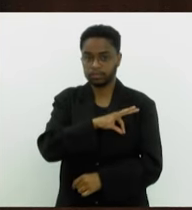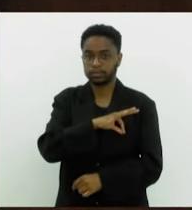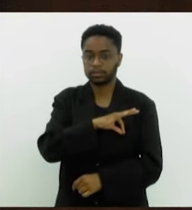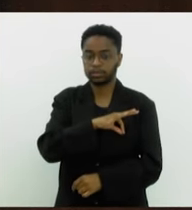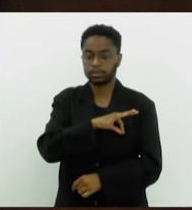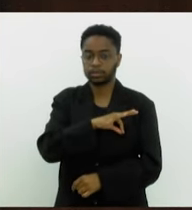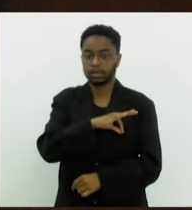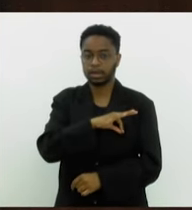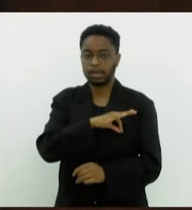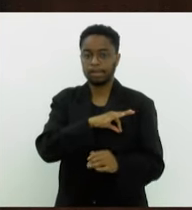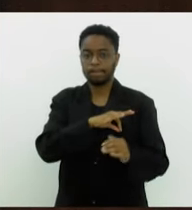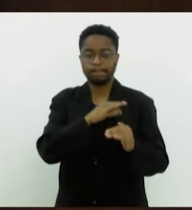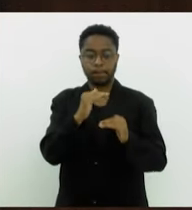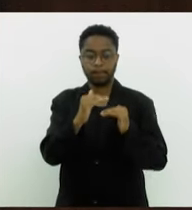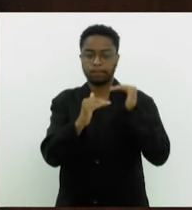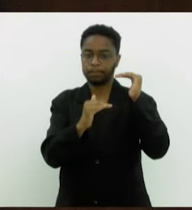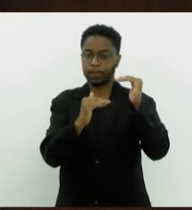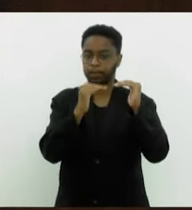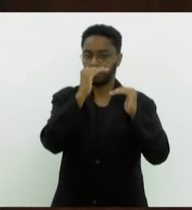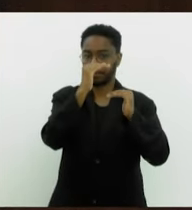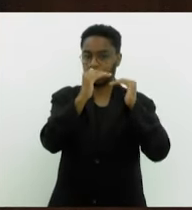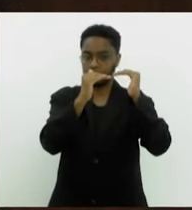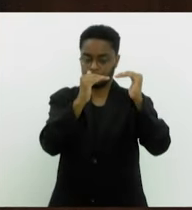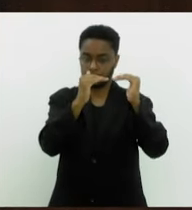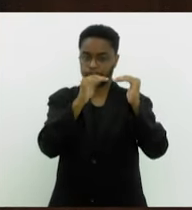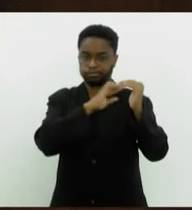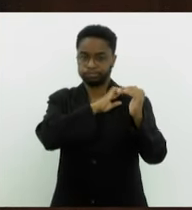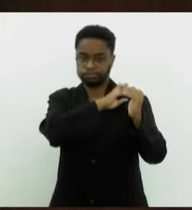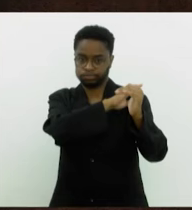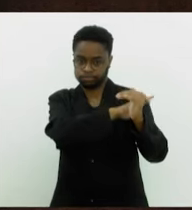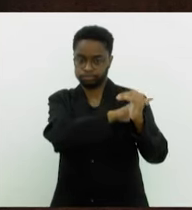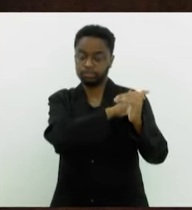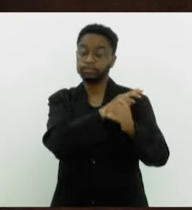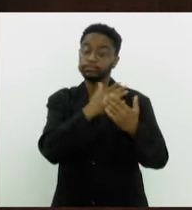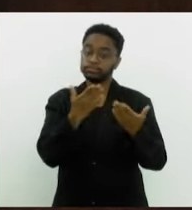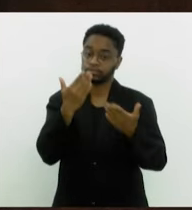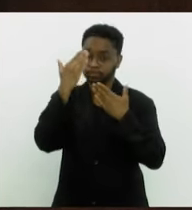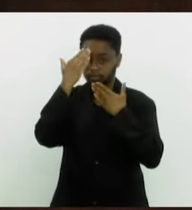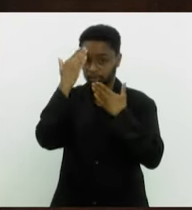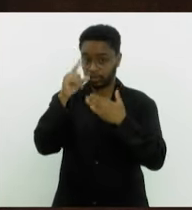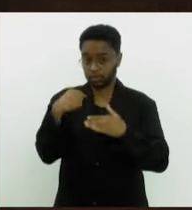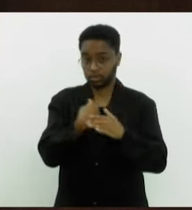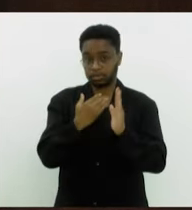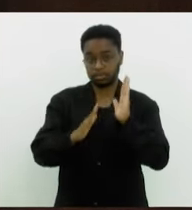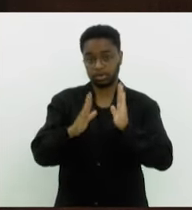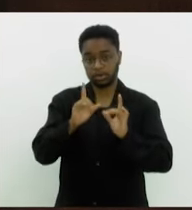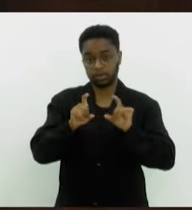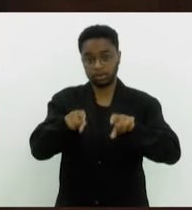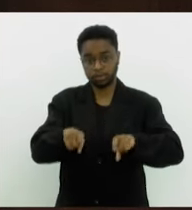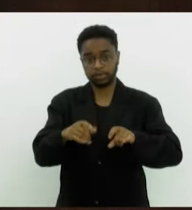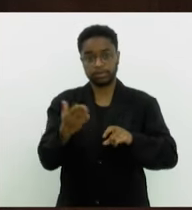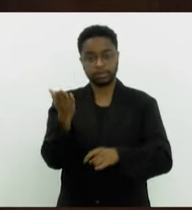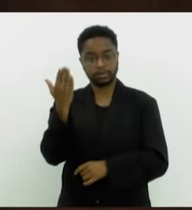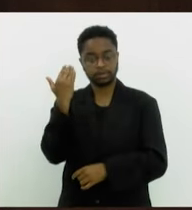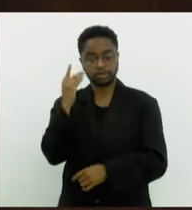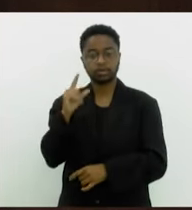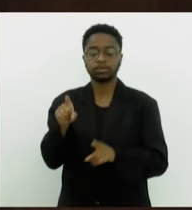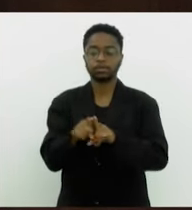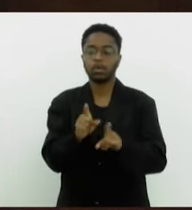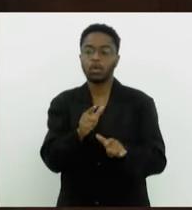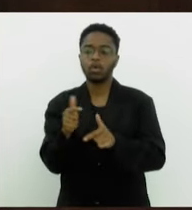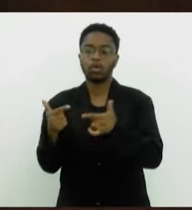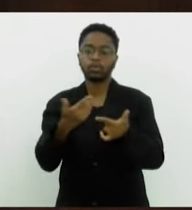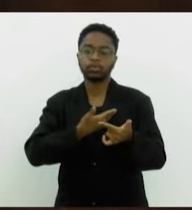de patente, patente ou graduação. Graças ao nosso mandato passado e tantos outros colegas, nós conseguimos fazer com